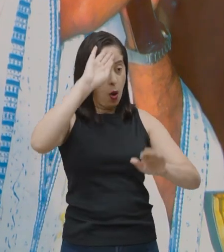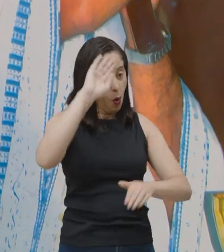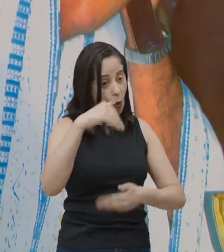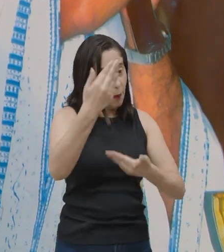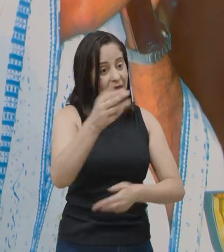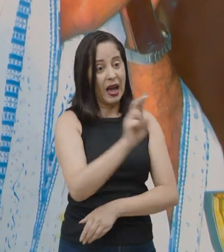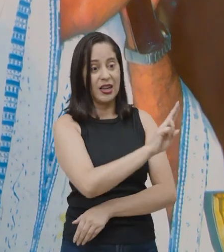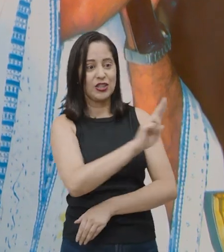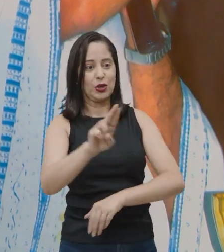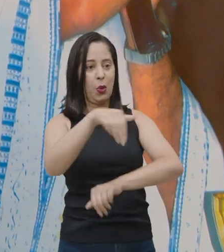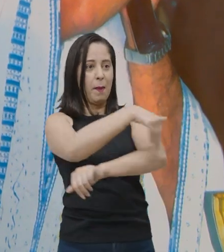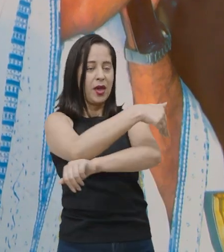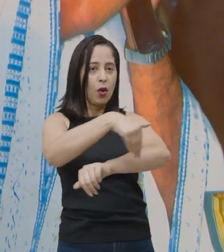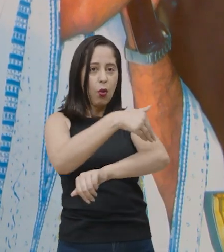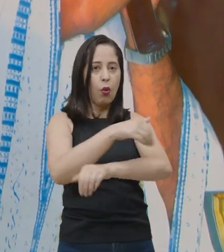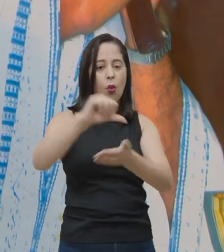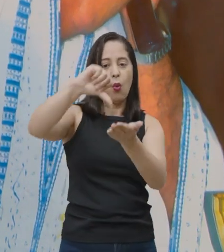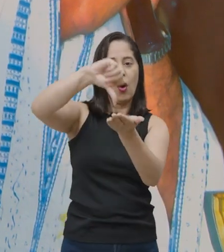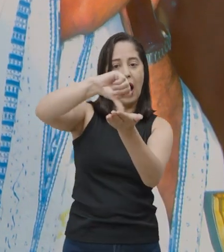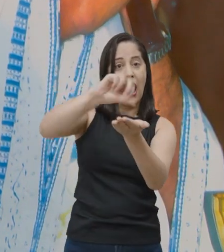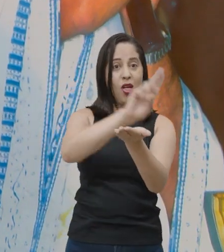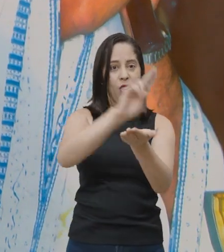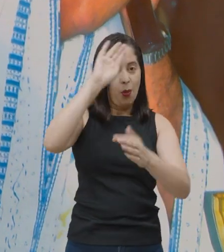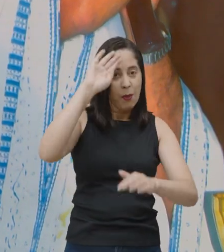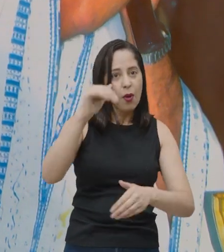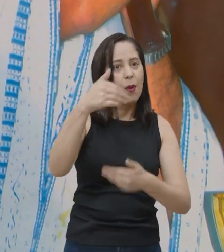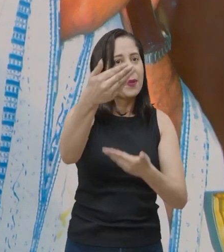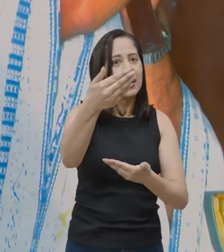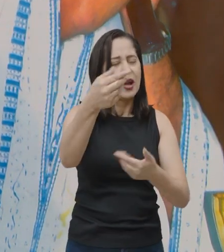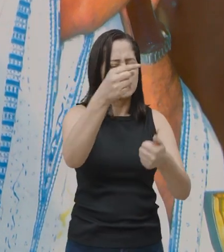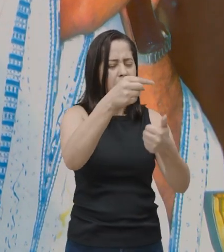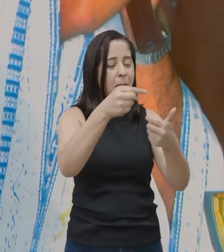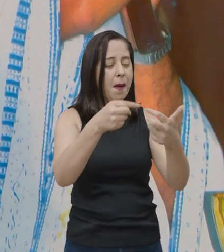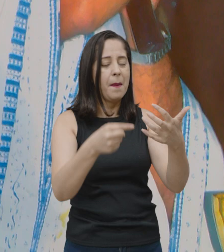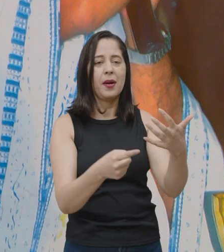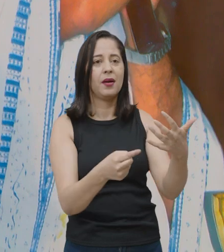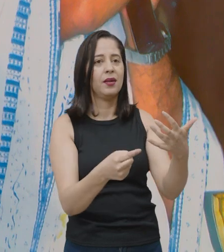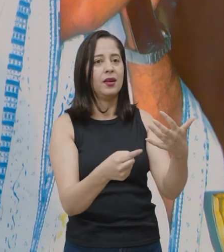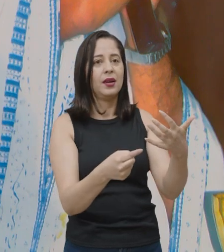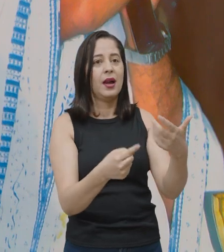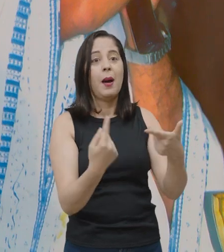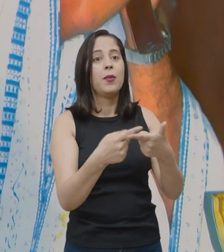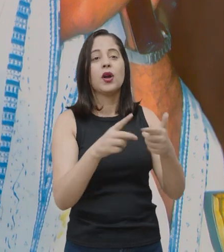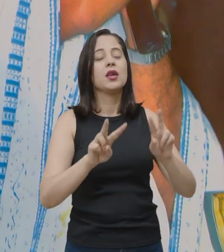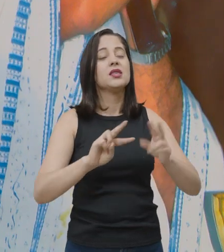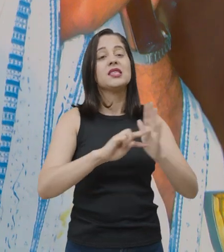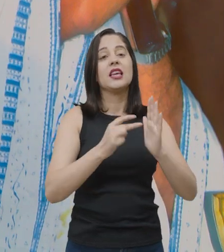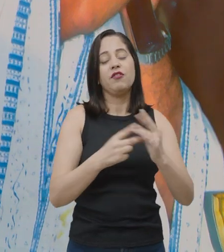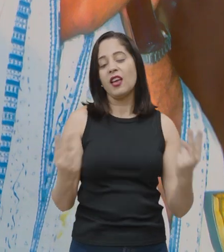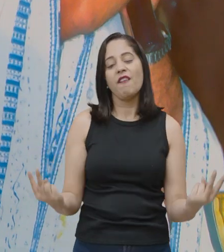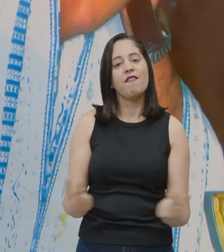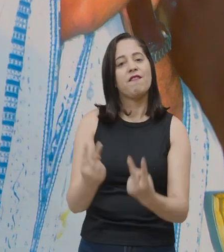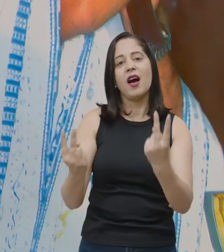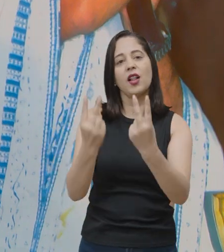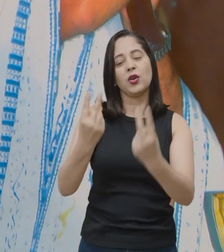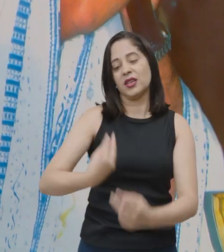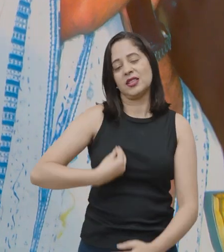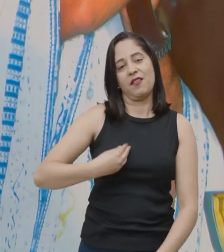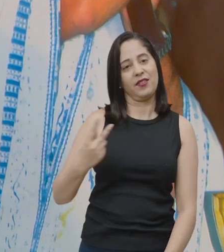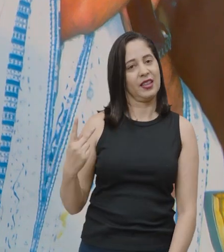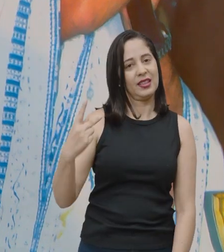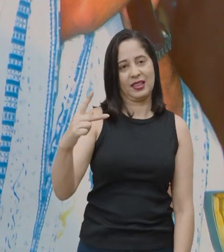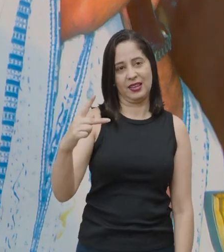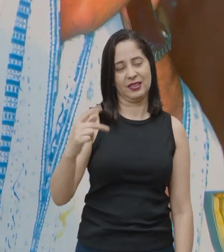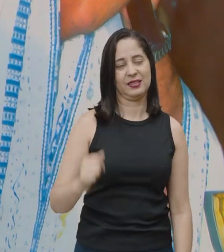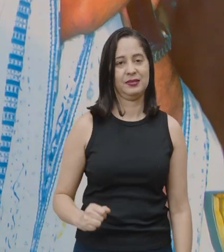nome do postinho e vai, né, e outras coisas mais, é valorização da pessoa, do que ela